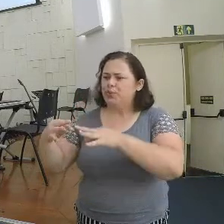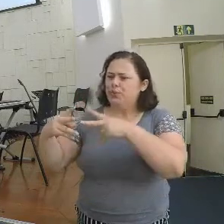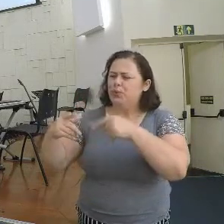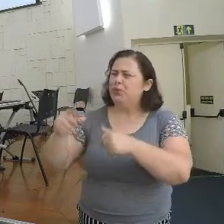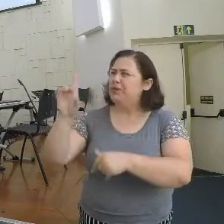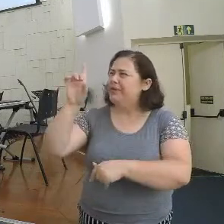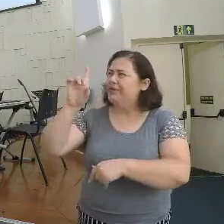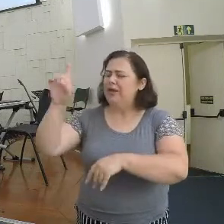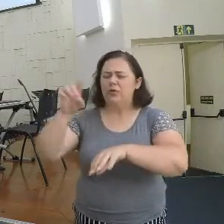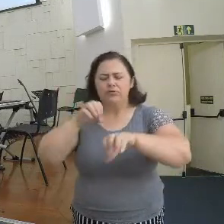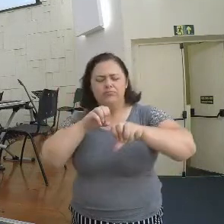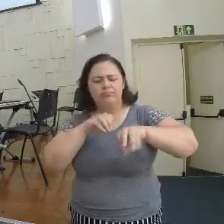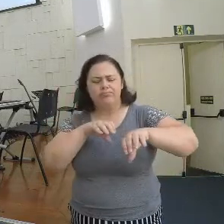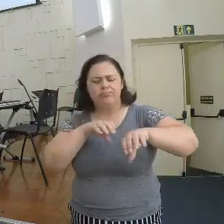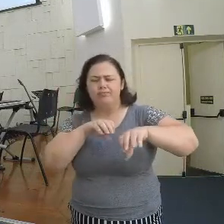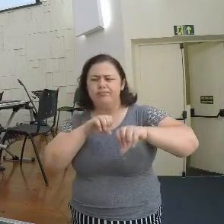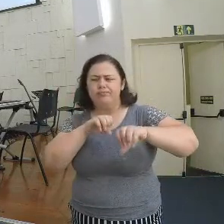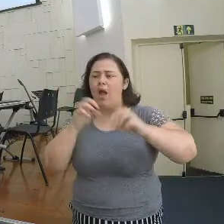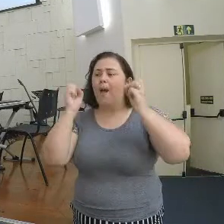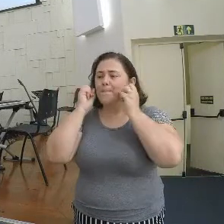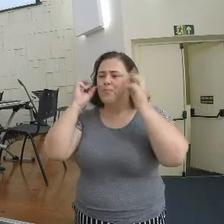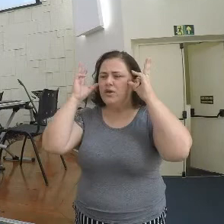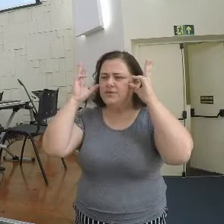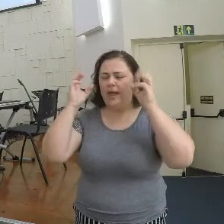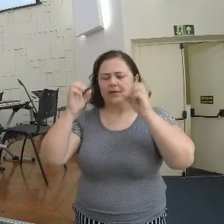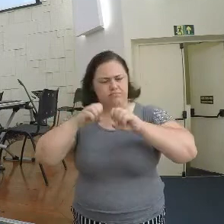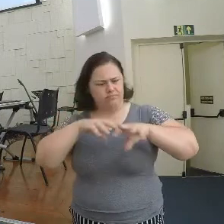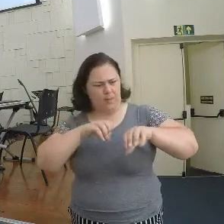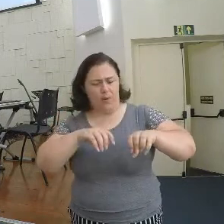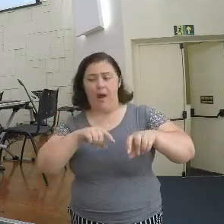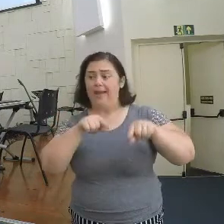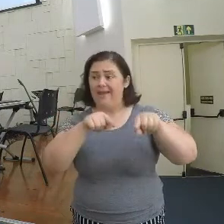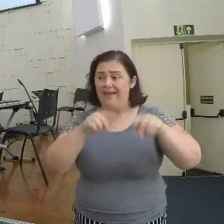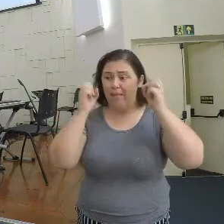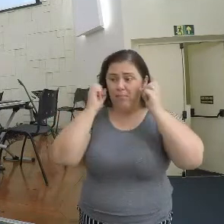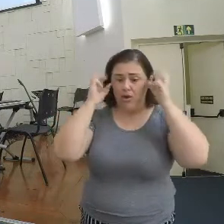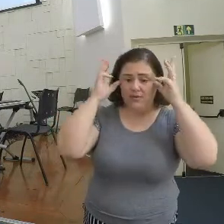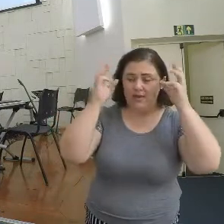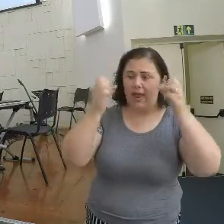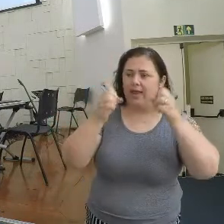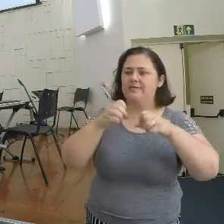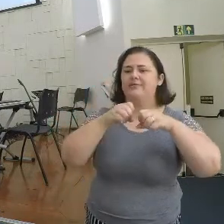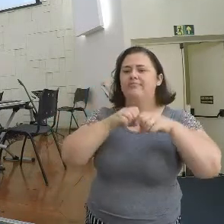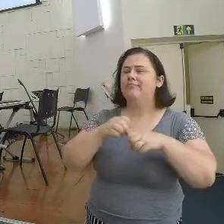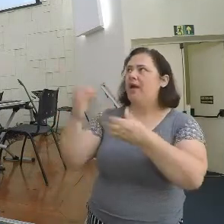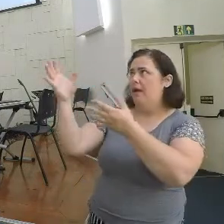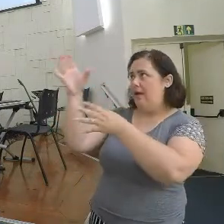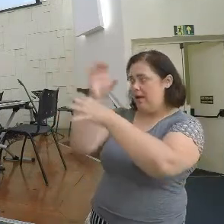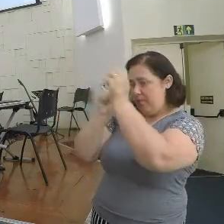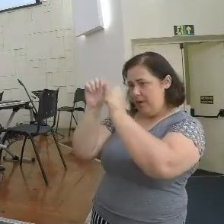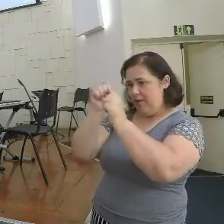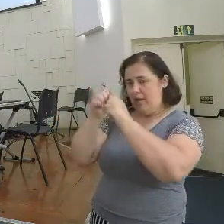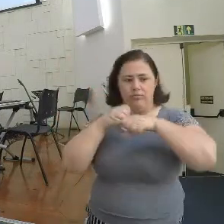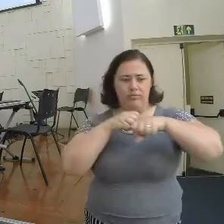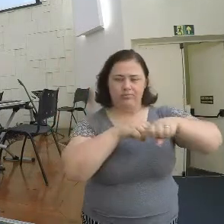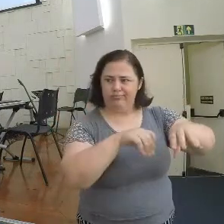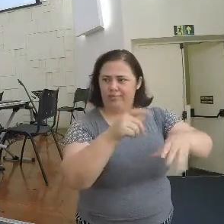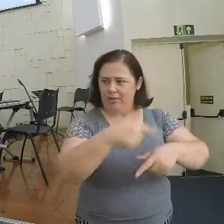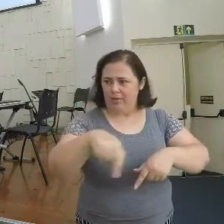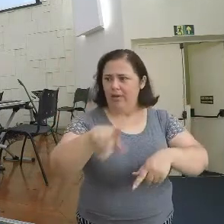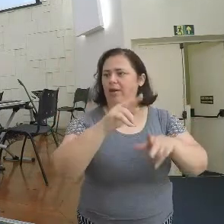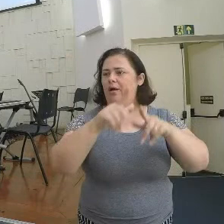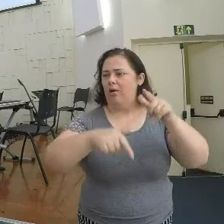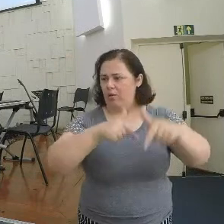Deus, por meio de Moisés, forneceu a Israel, quando estava por entrar na terra prometida. Moisés